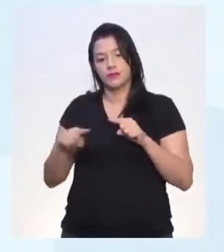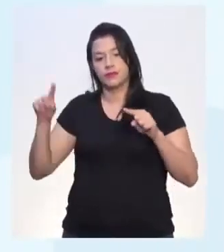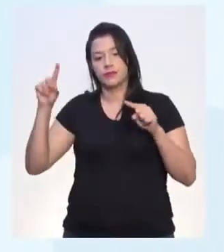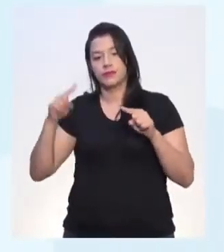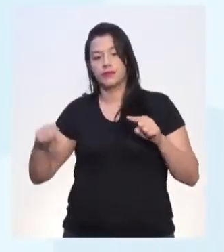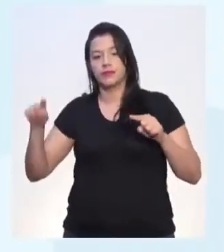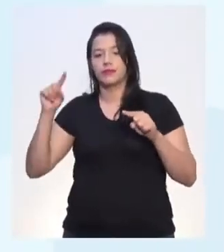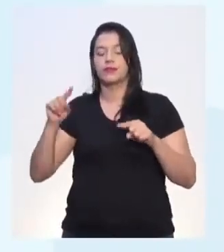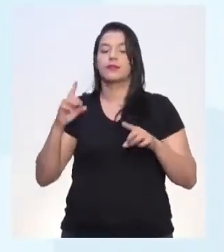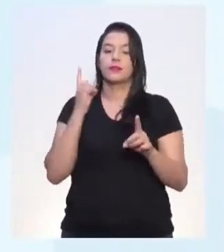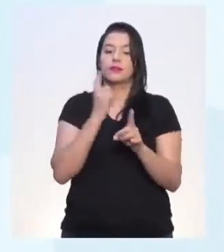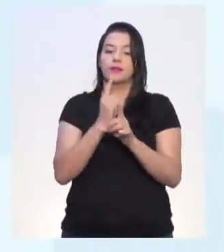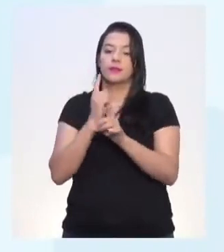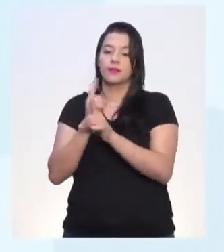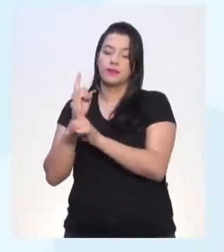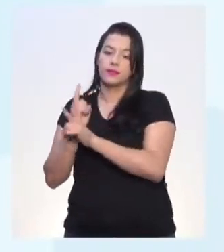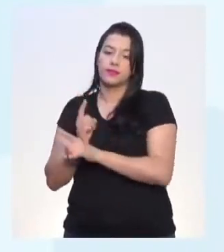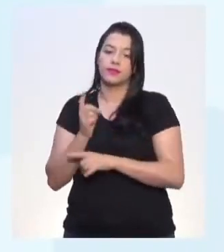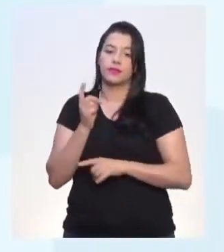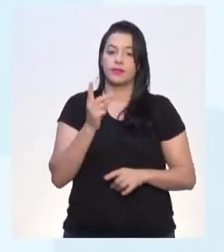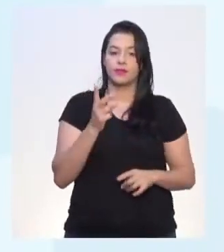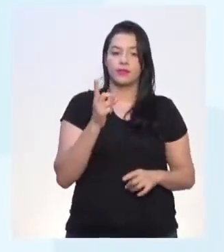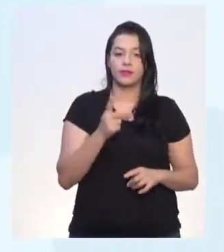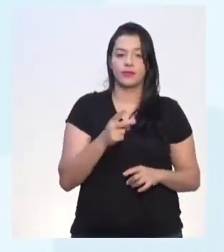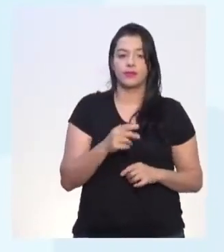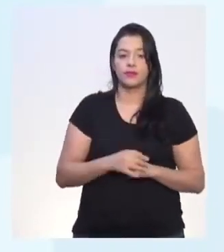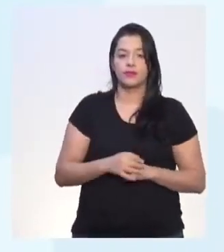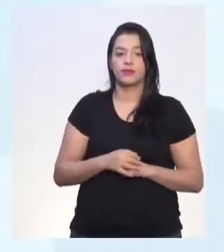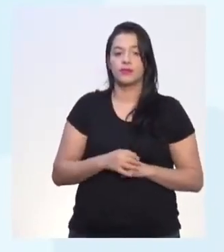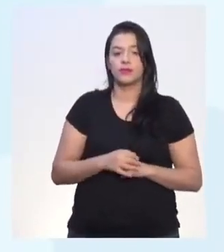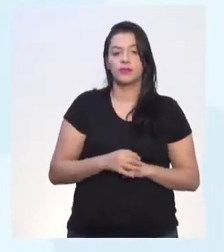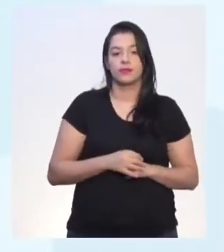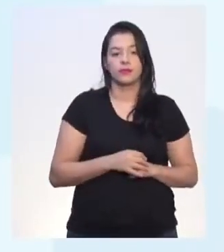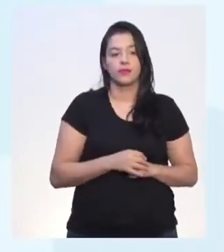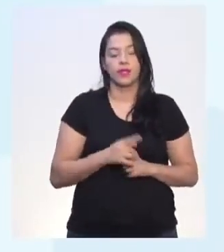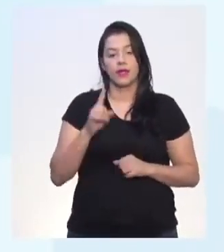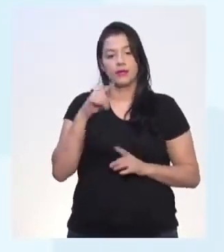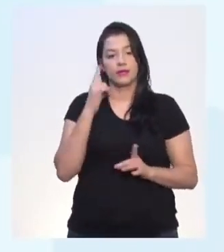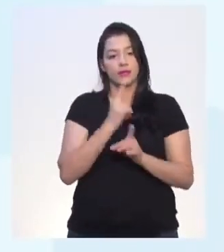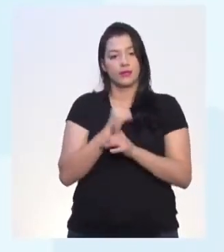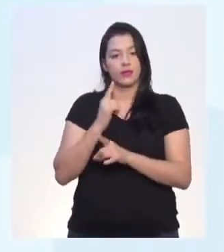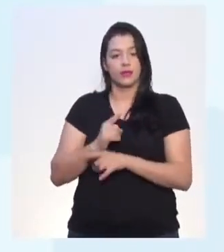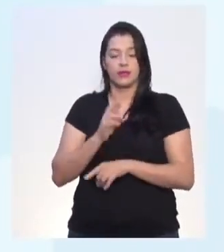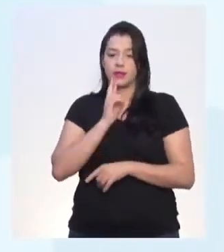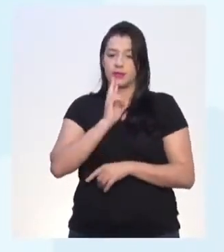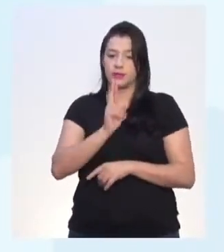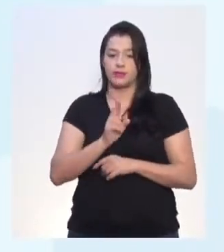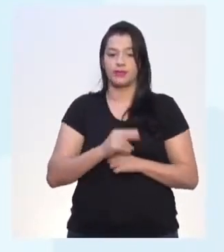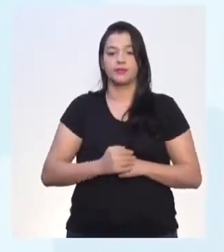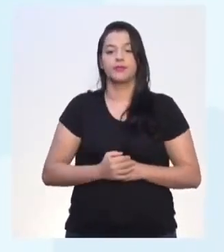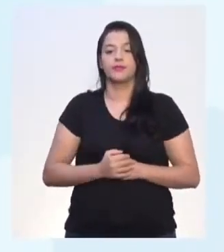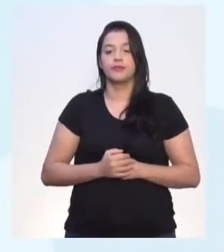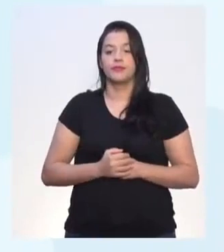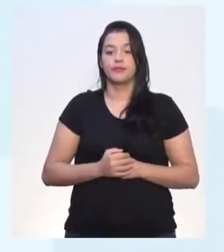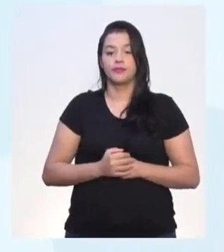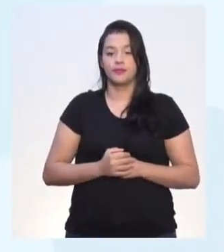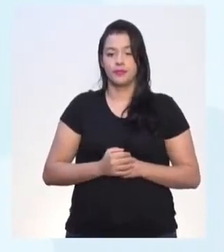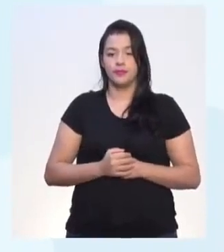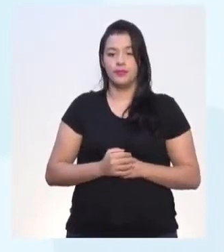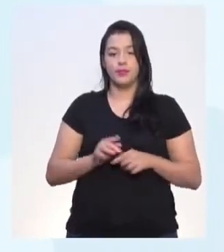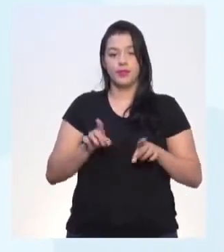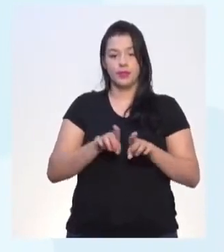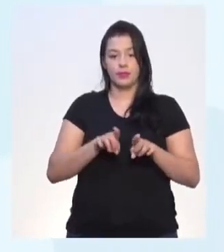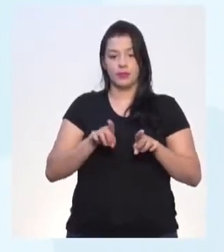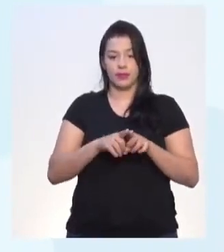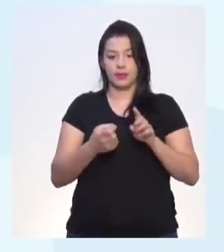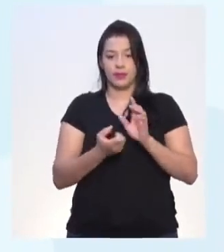múltiplos, né? Quer achar os múltiplos do 12? Você vai somando de 12 em 12 e você acha eles, tá certo? Também tem os múltiplos de